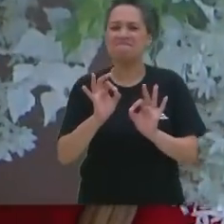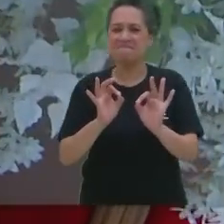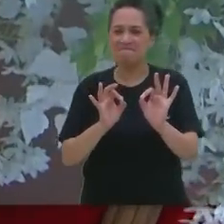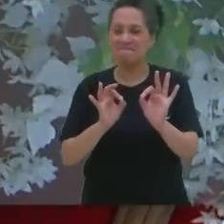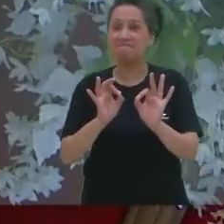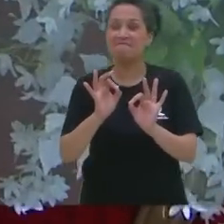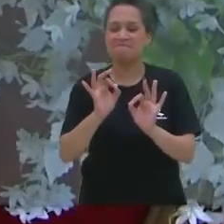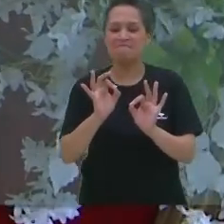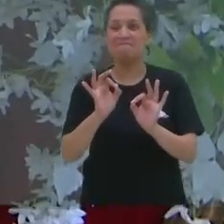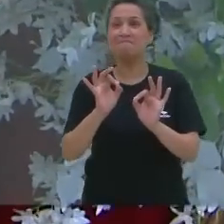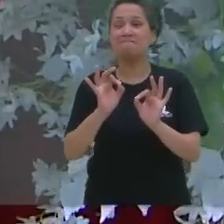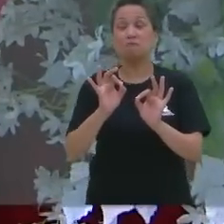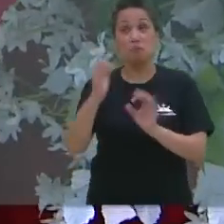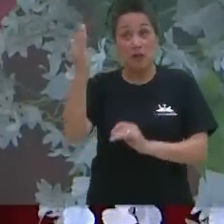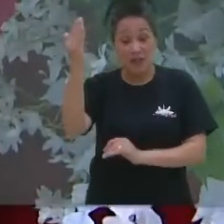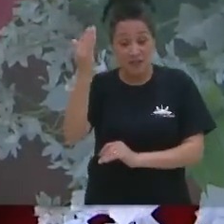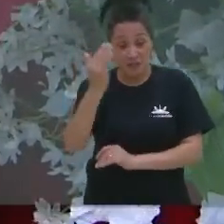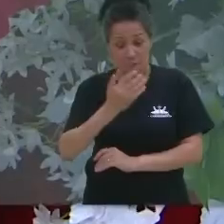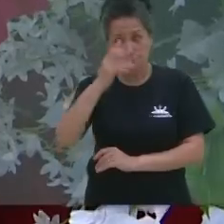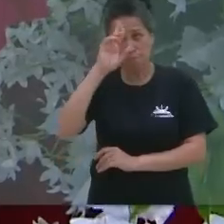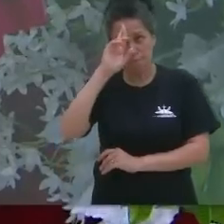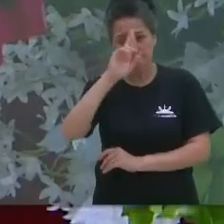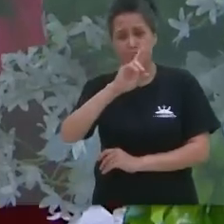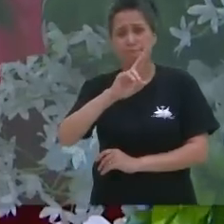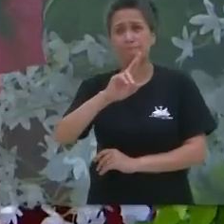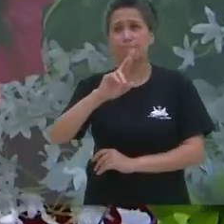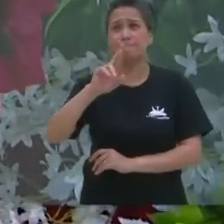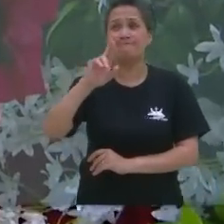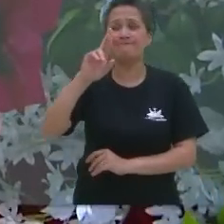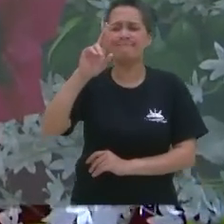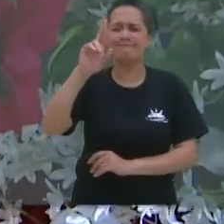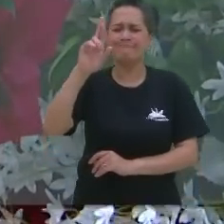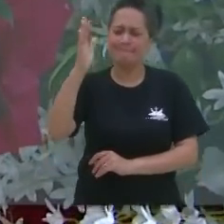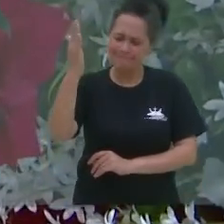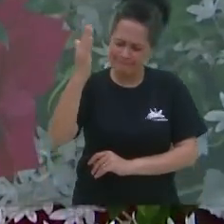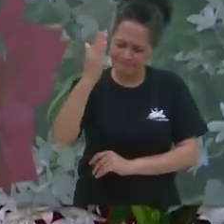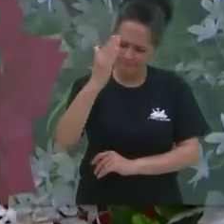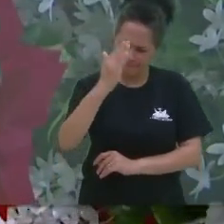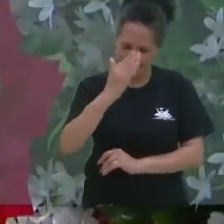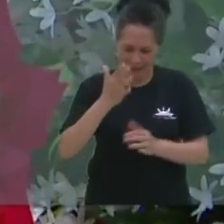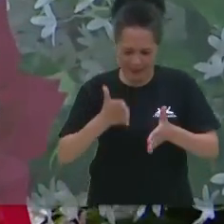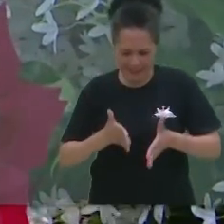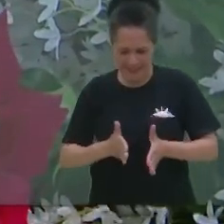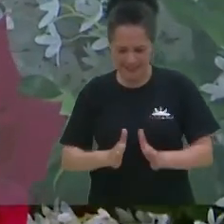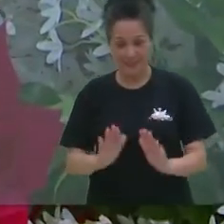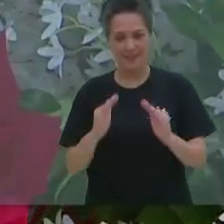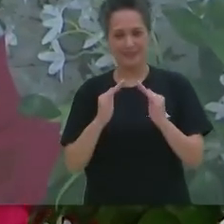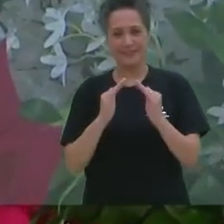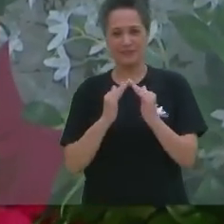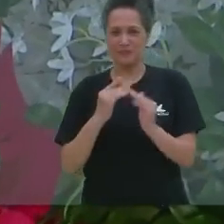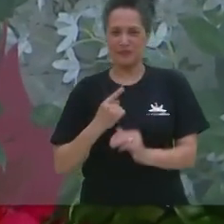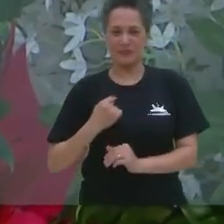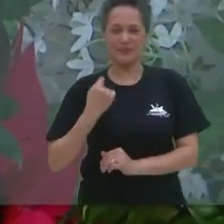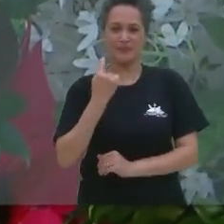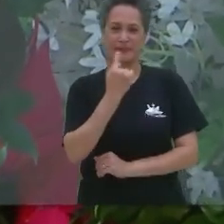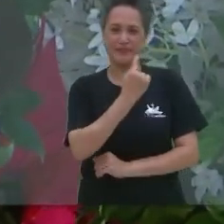Senhor, que é teu Natal, vem nascer em nosso